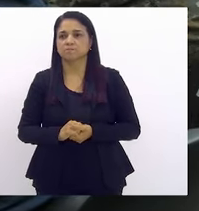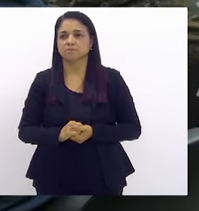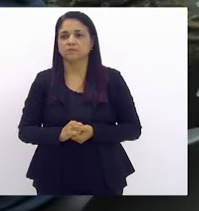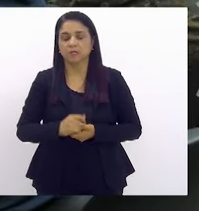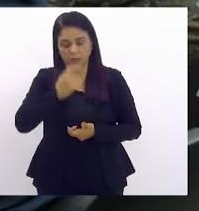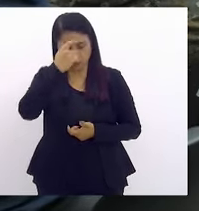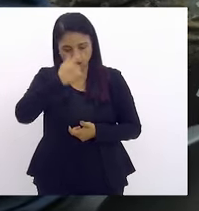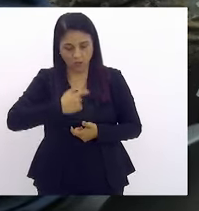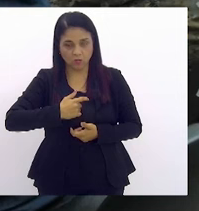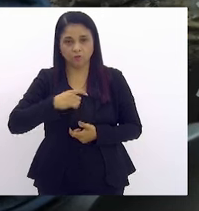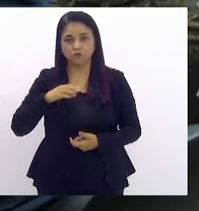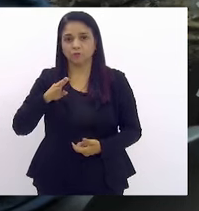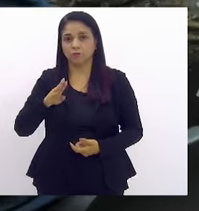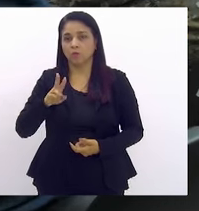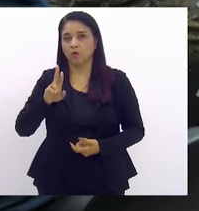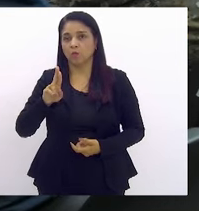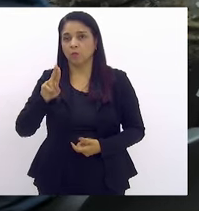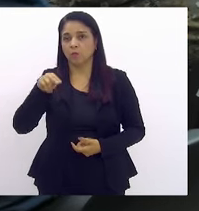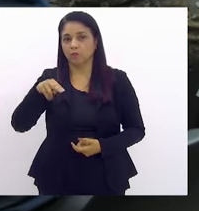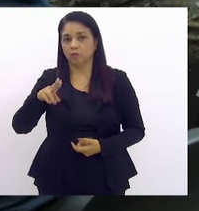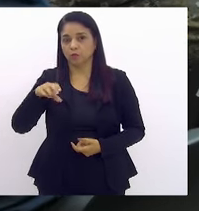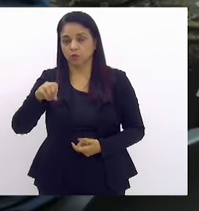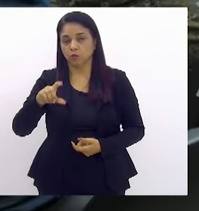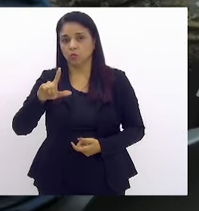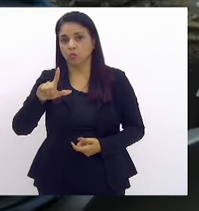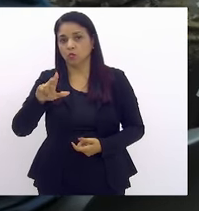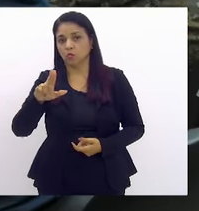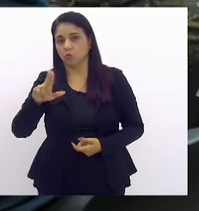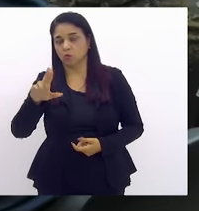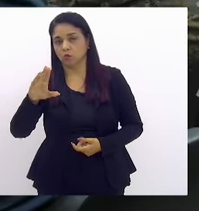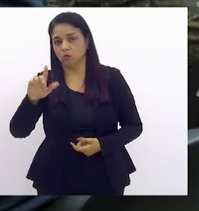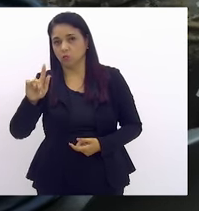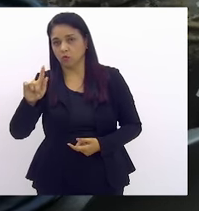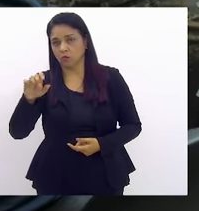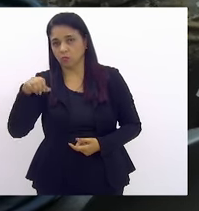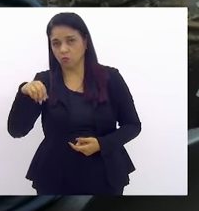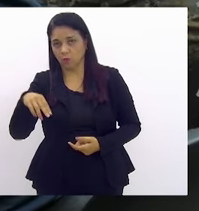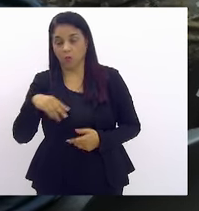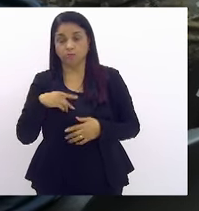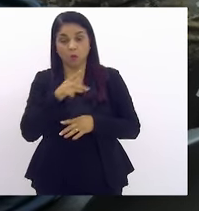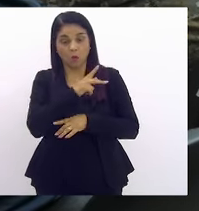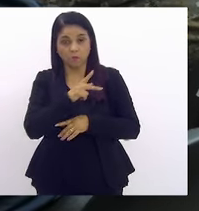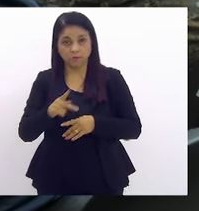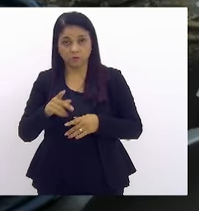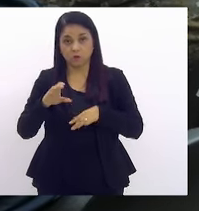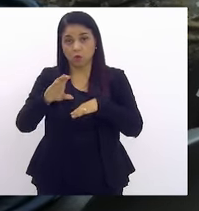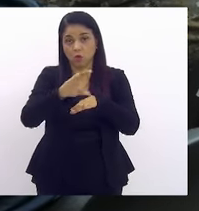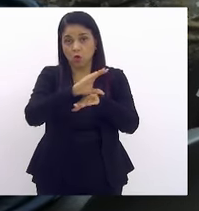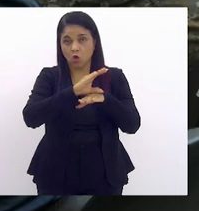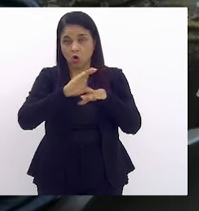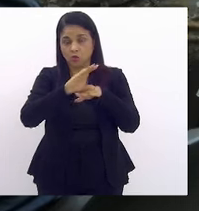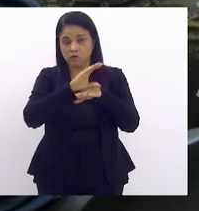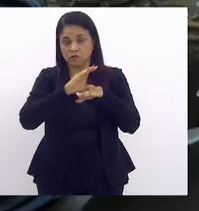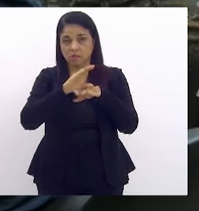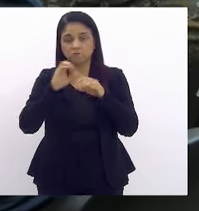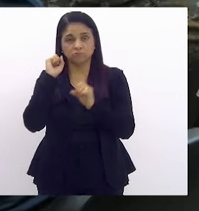Eu me chamo Bruno Lugon, estou atualmente como presidente do Conselho de Meio Ambiente de Maricá,